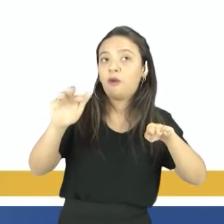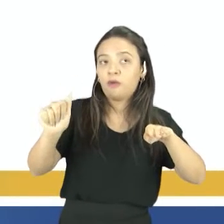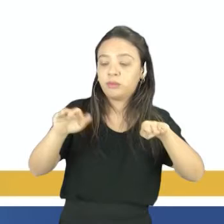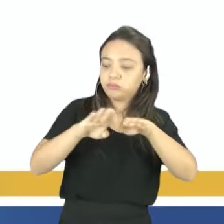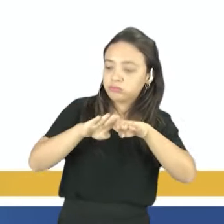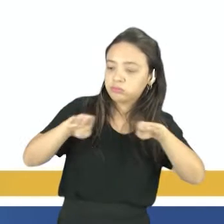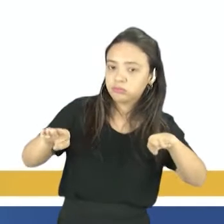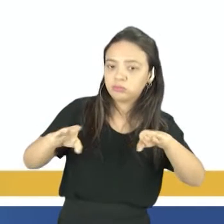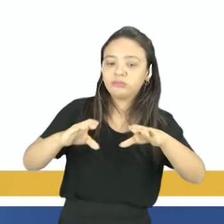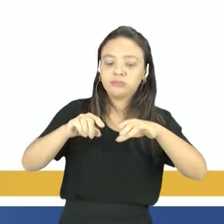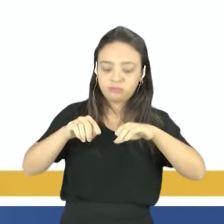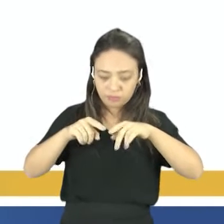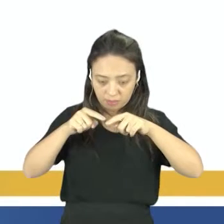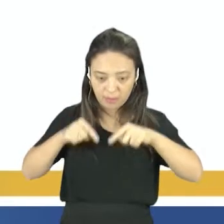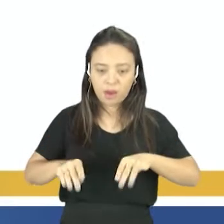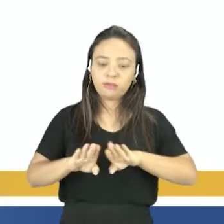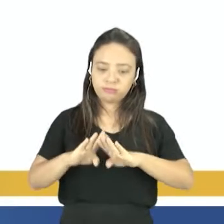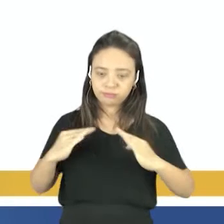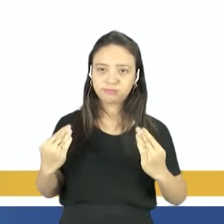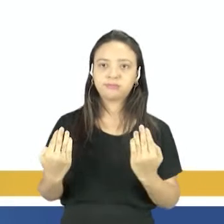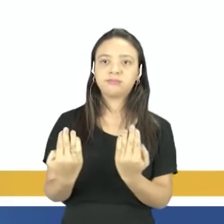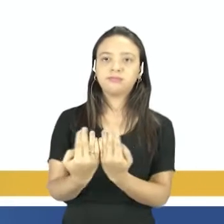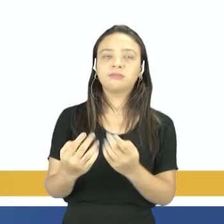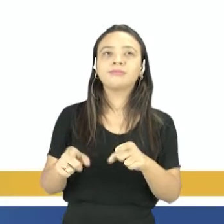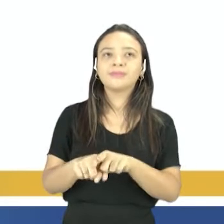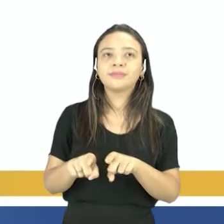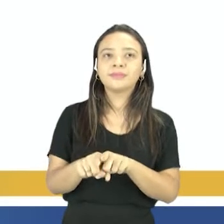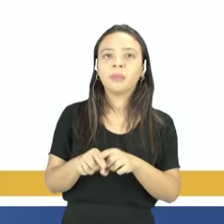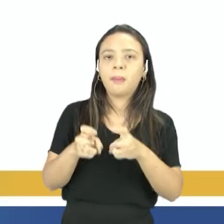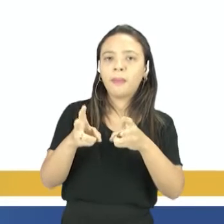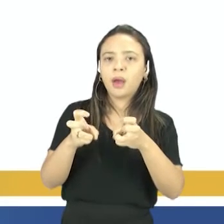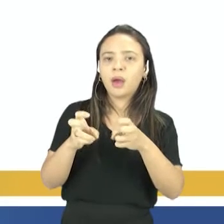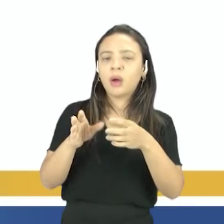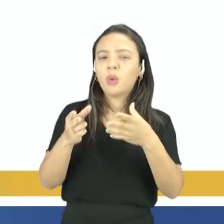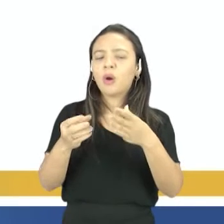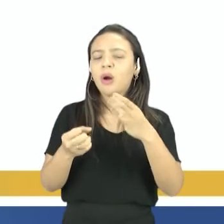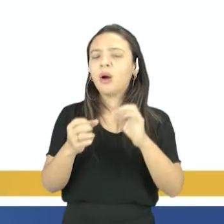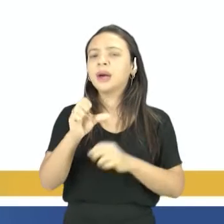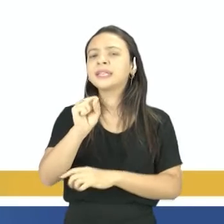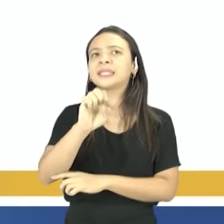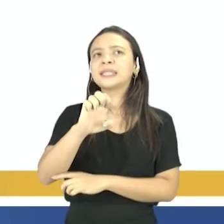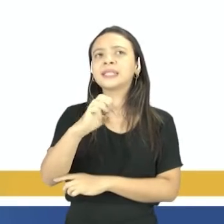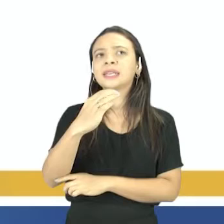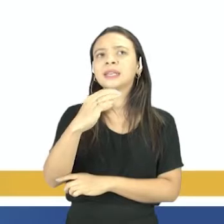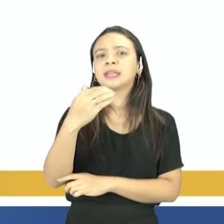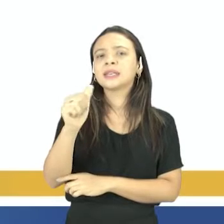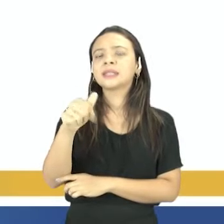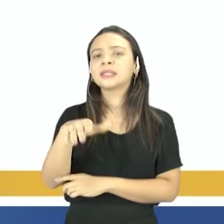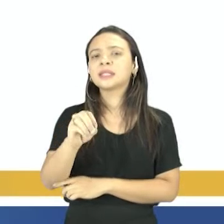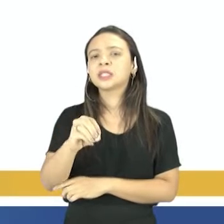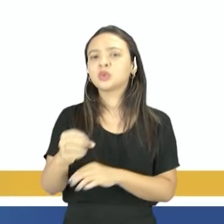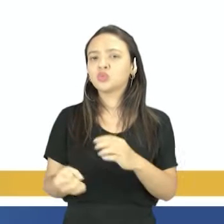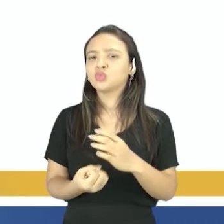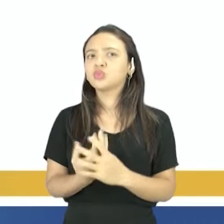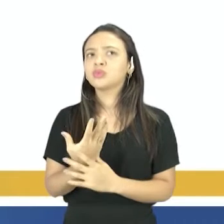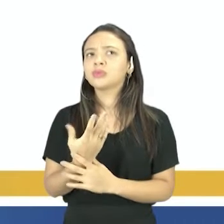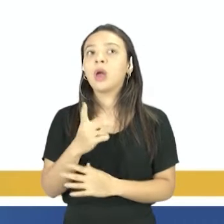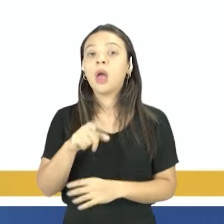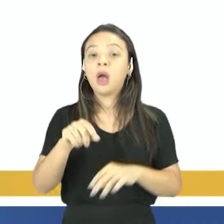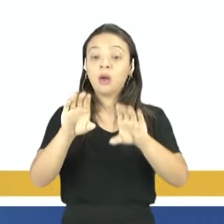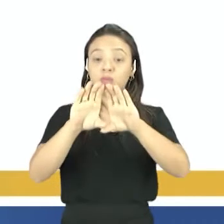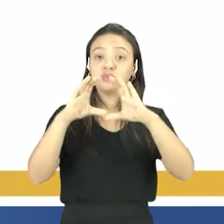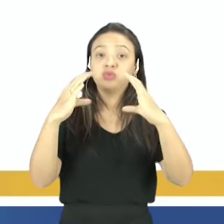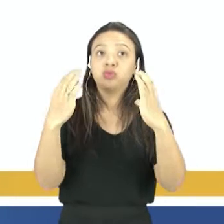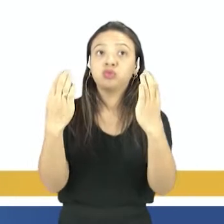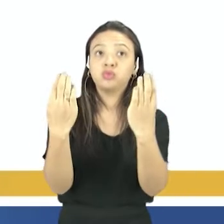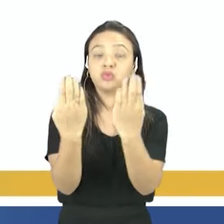suas bases. Você já notou qual é a região formada, qual é a secção formada? É um círculo, certo? Idêntico aos